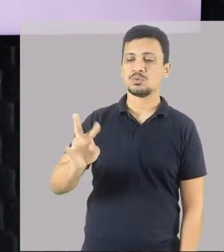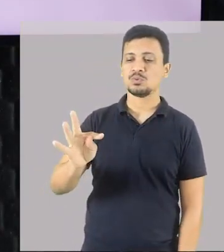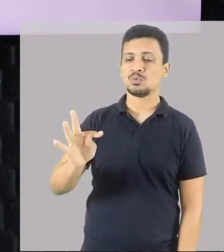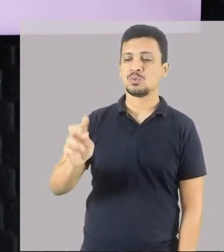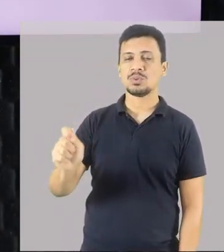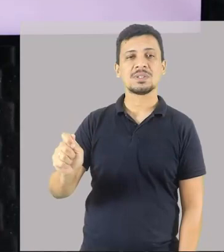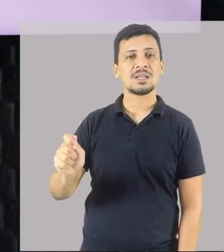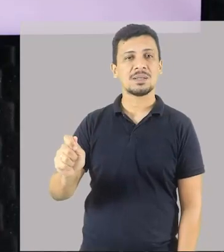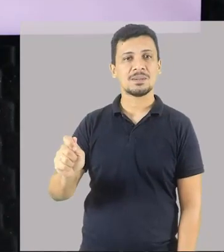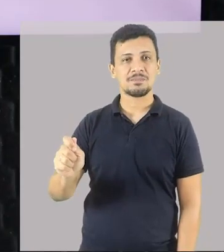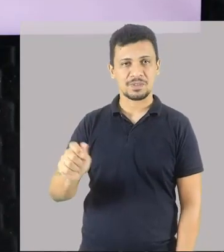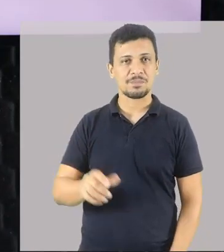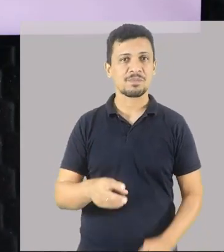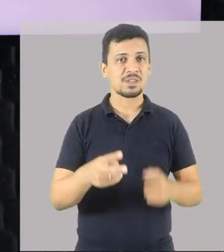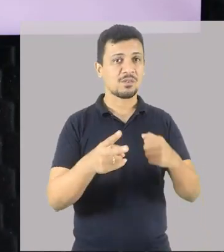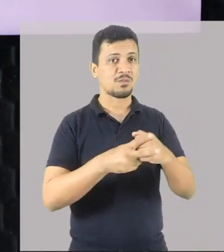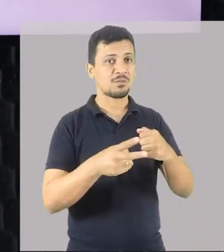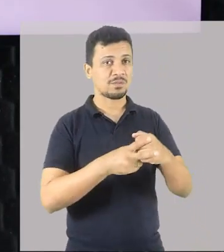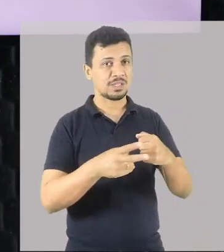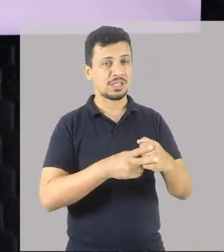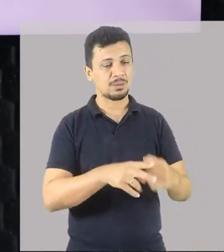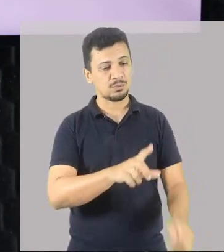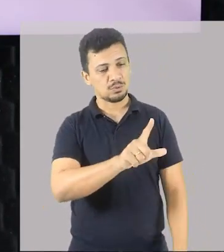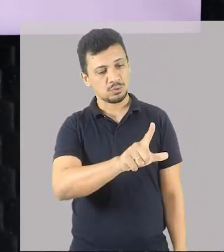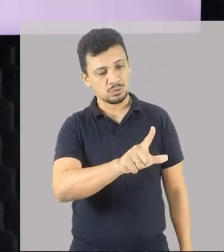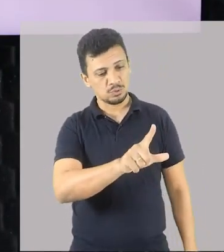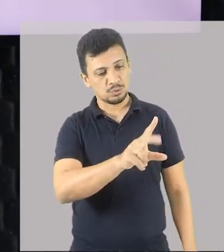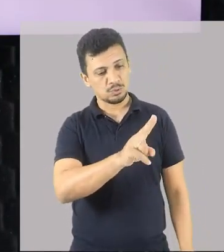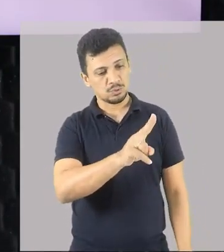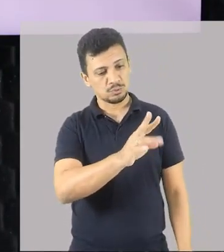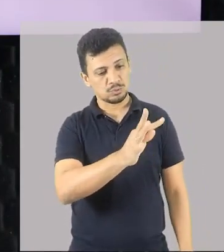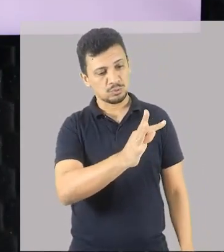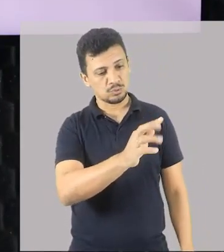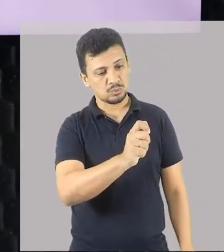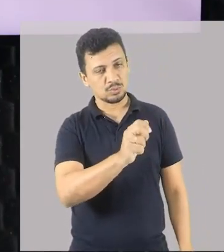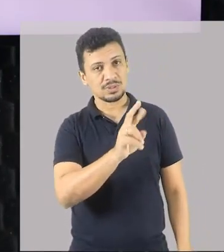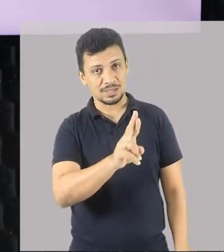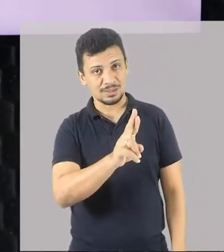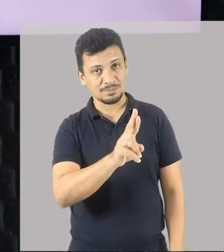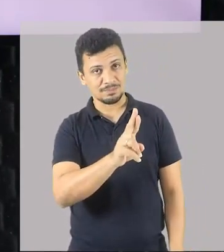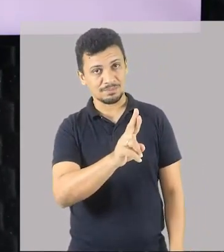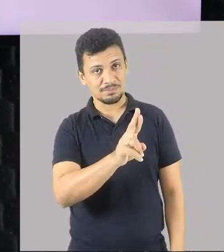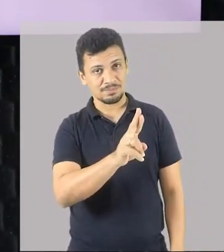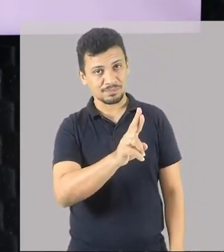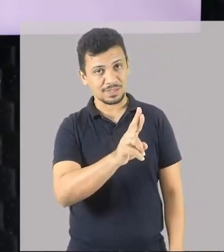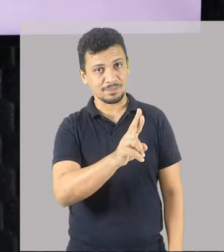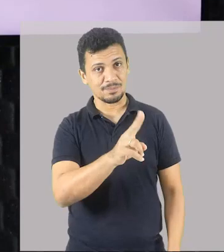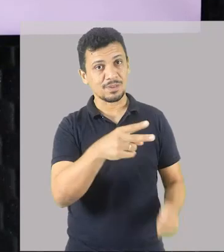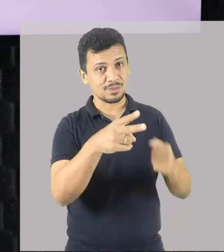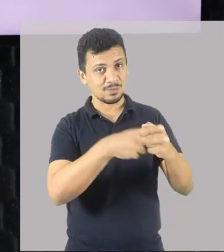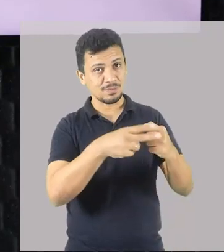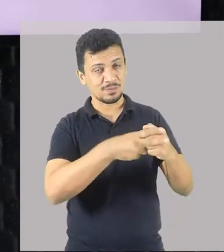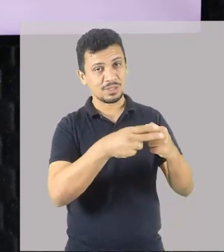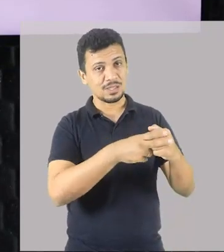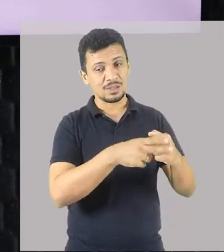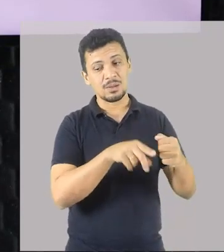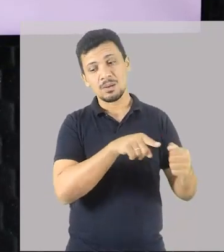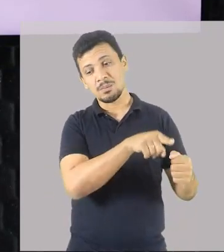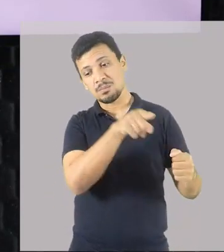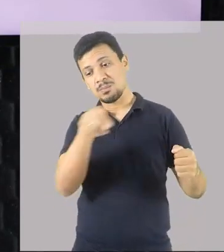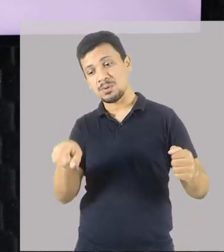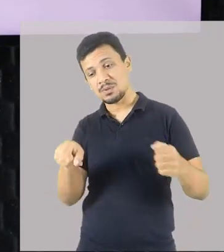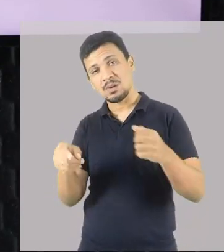lutar. Lutar, certo? É uma ação verbal, tá? Lutar. E do verbo lutar, eu formo